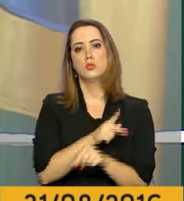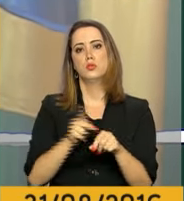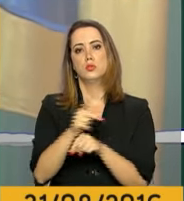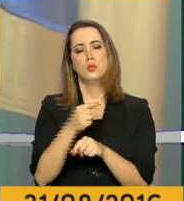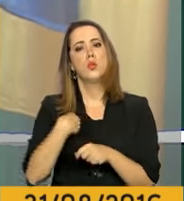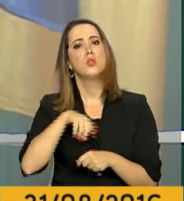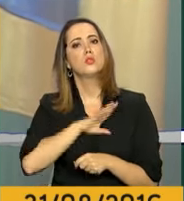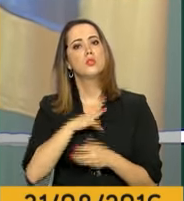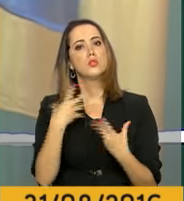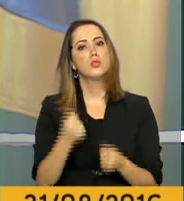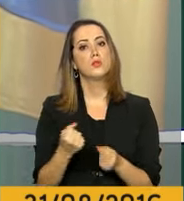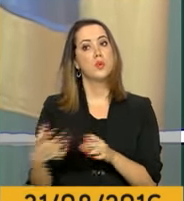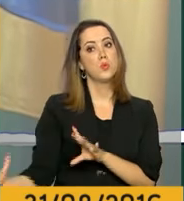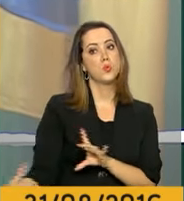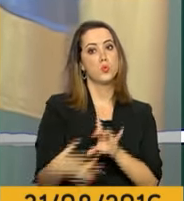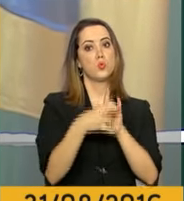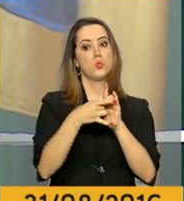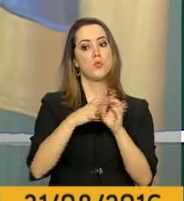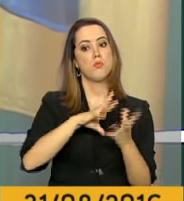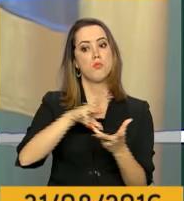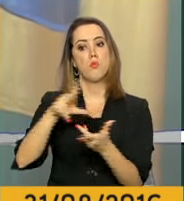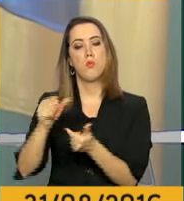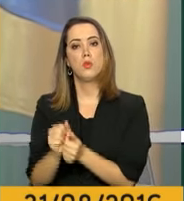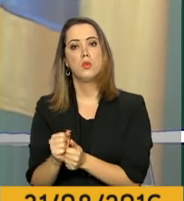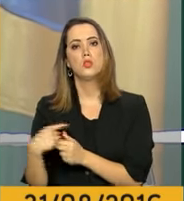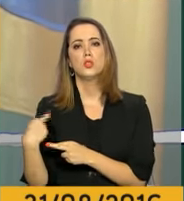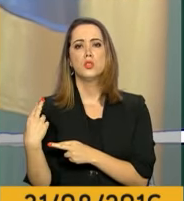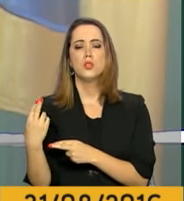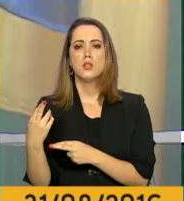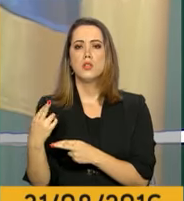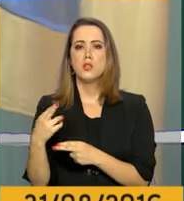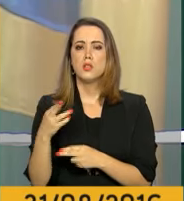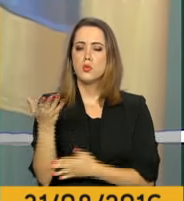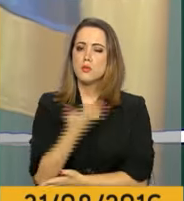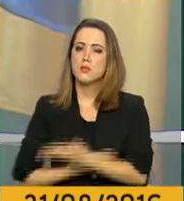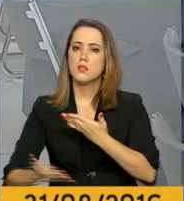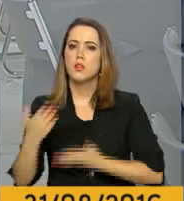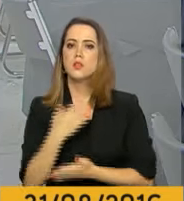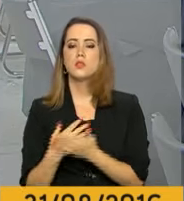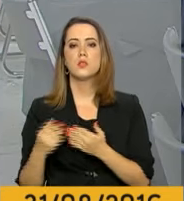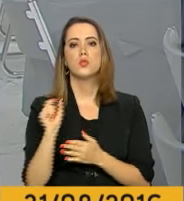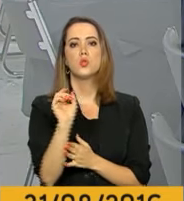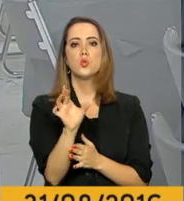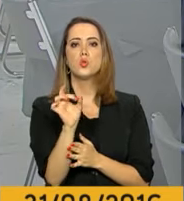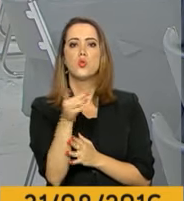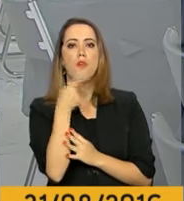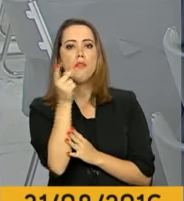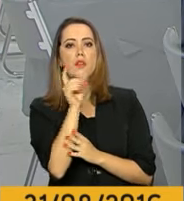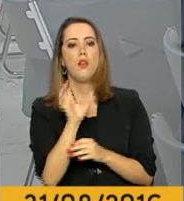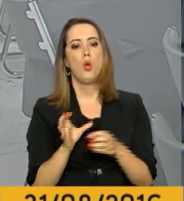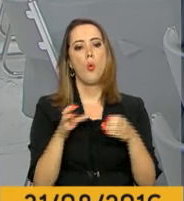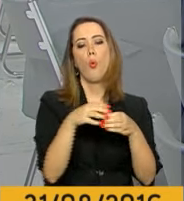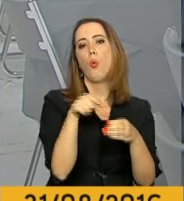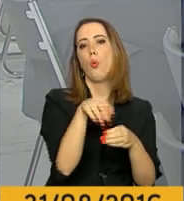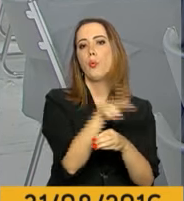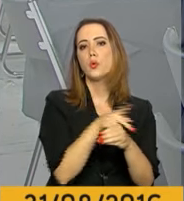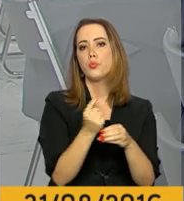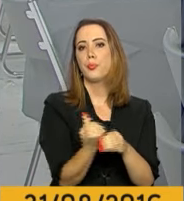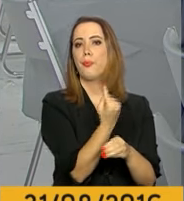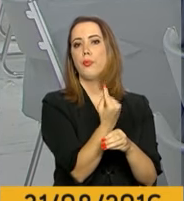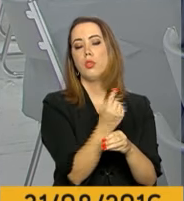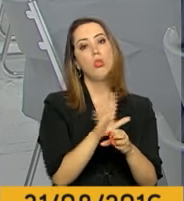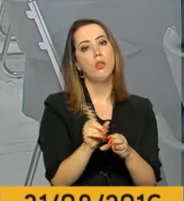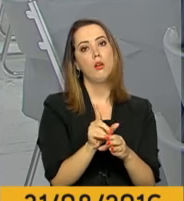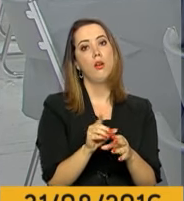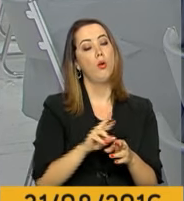uma política de universalização das nossas relações, para não segmentá-las ao ponto de dizer, com um bloco tal, com um bloco tal, não.